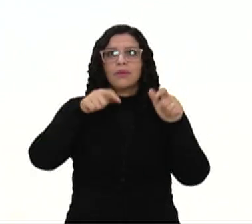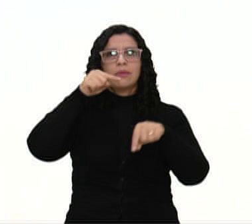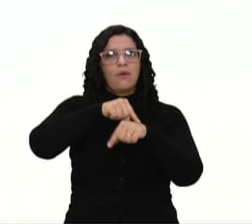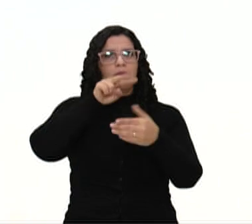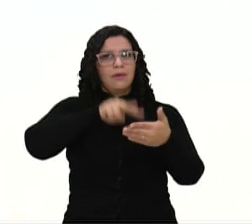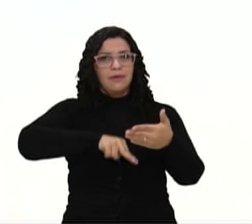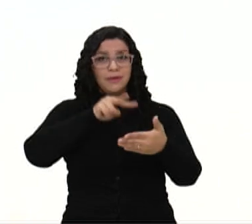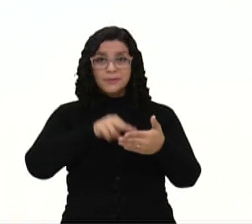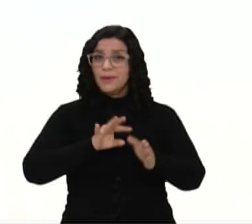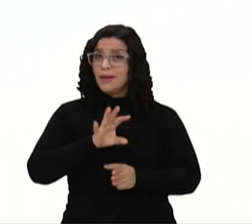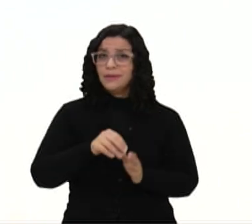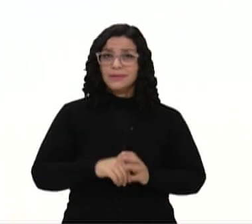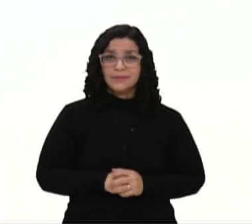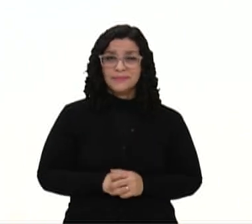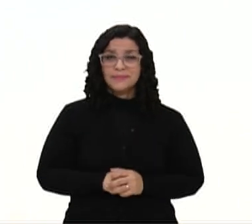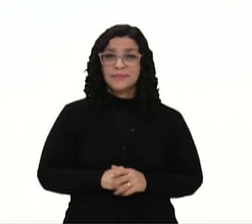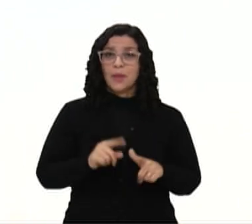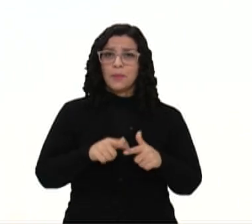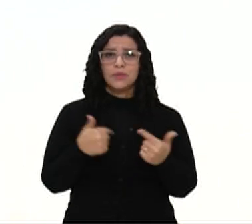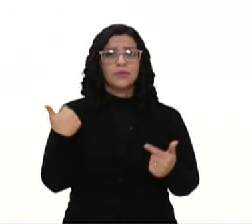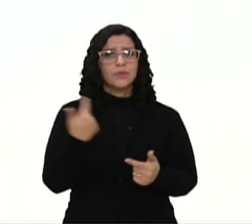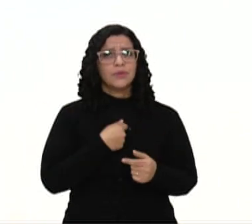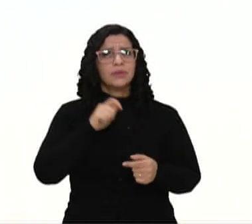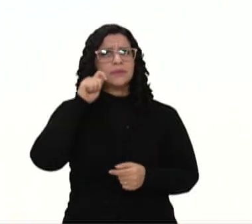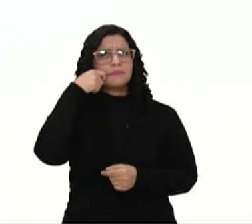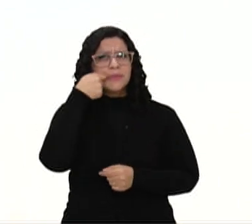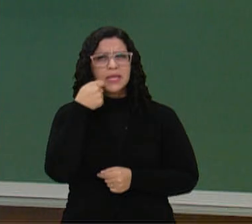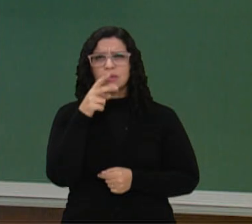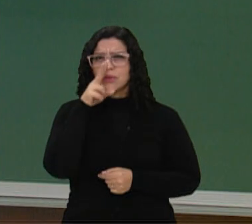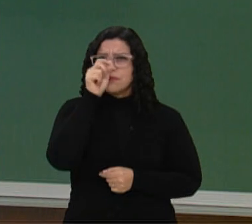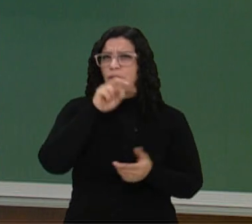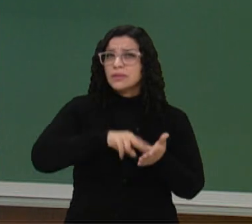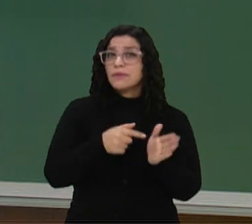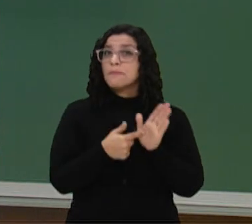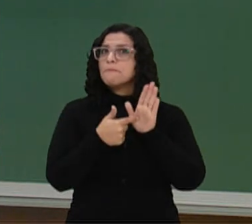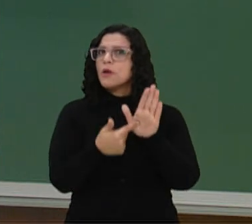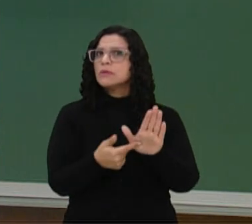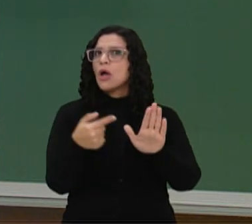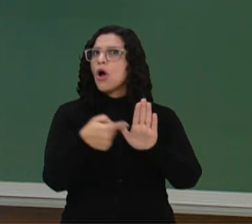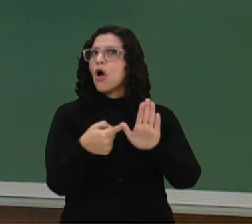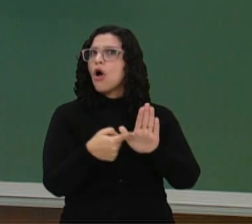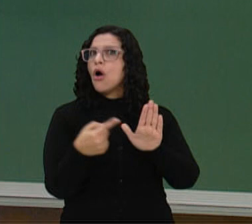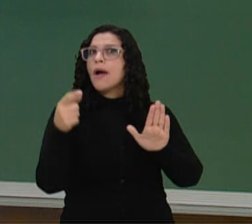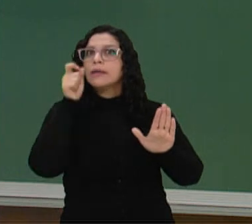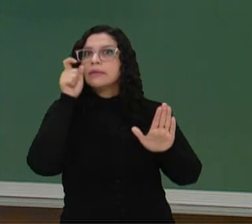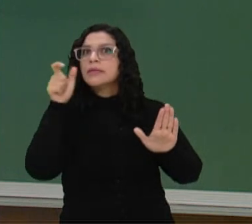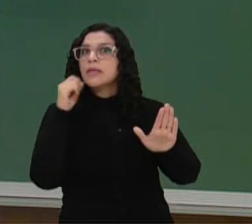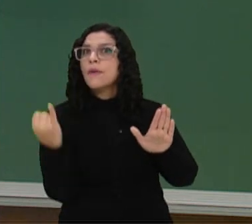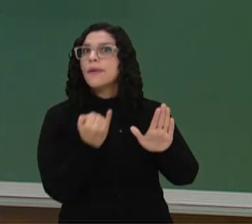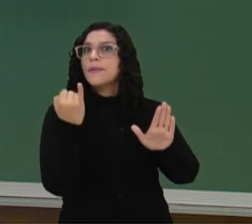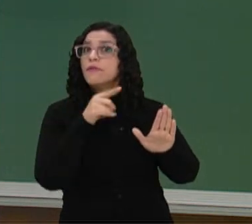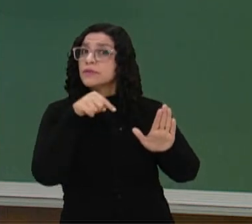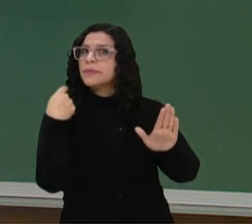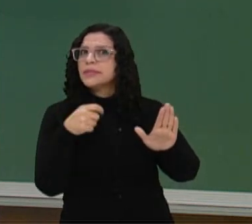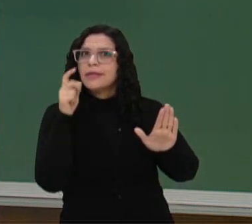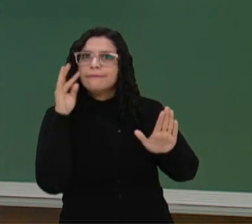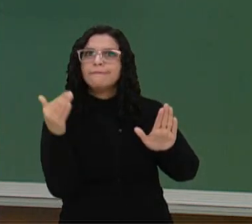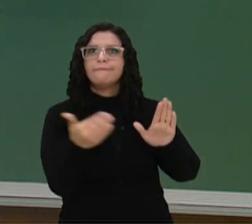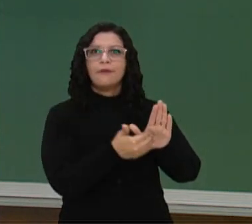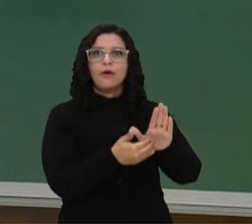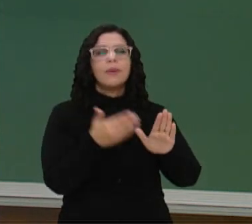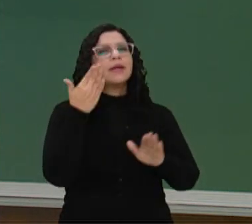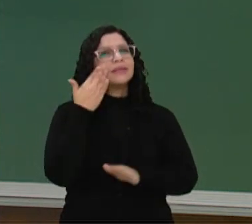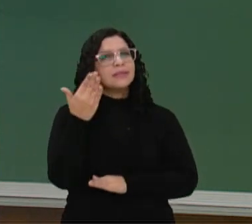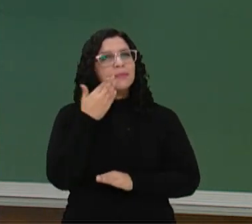leitor. Isso mesmo. A ideia do negrito é justamente essa, destacar o que ela julgou importante para o leitor saber, para